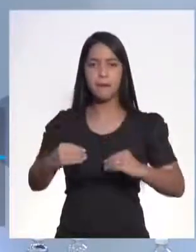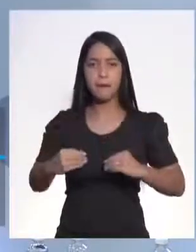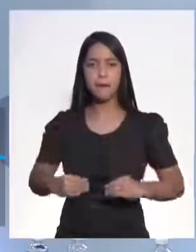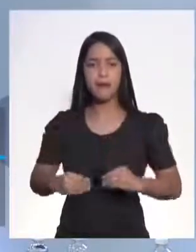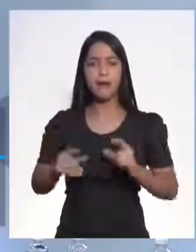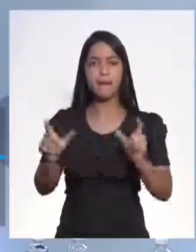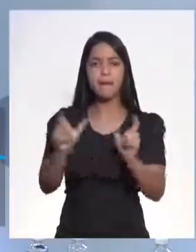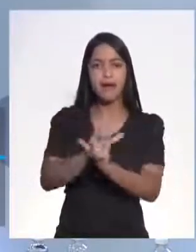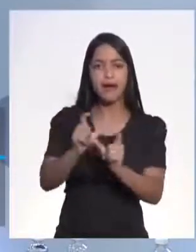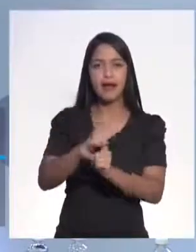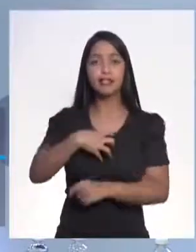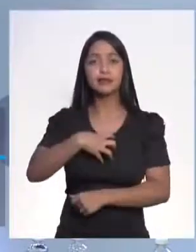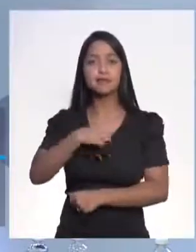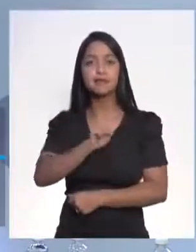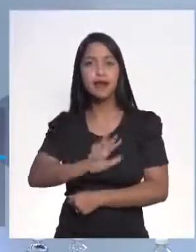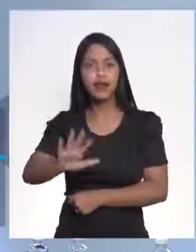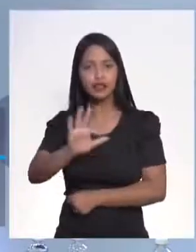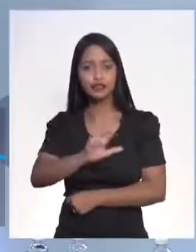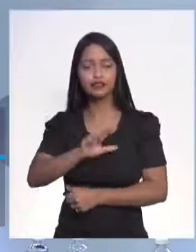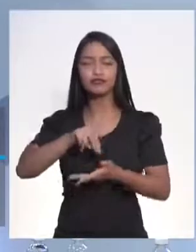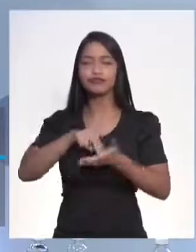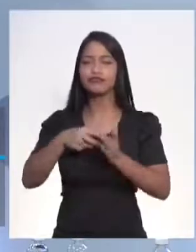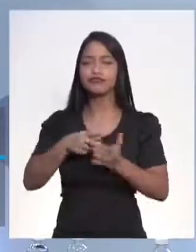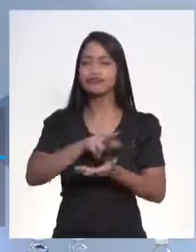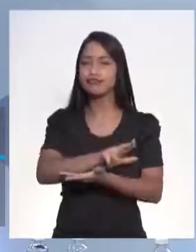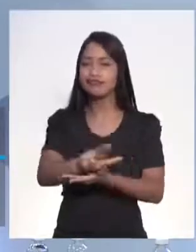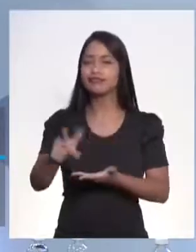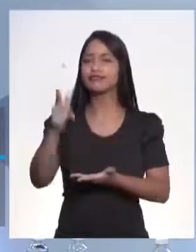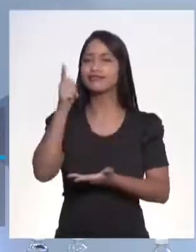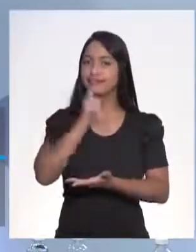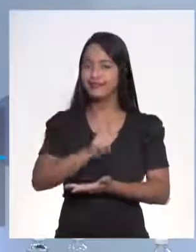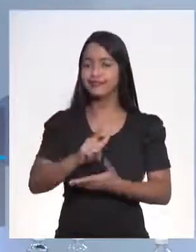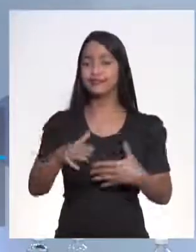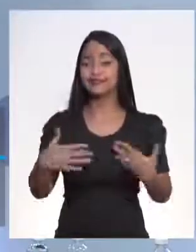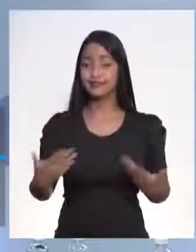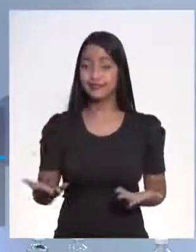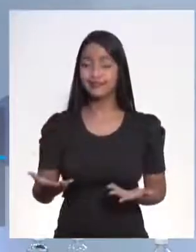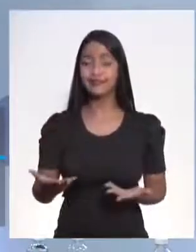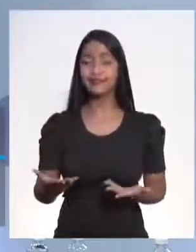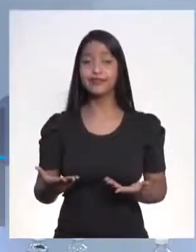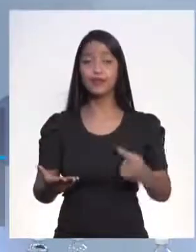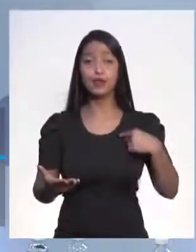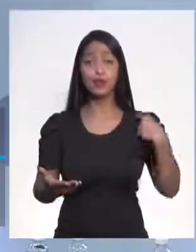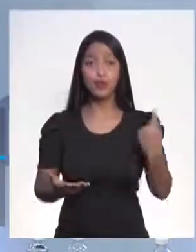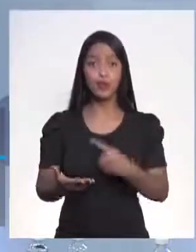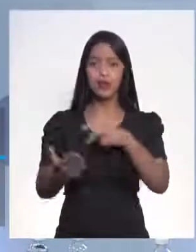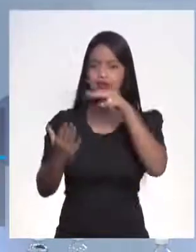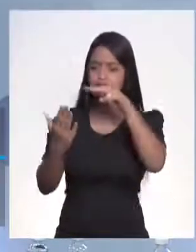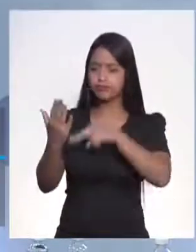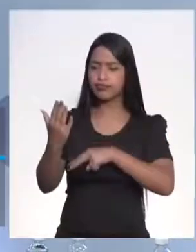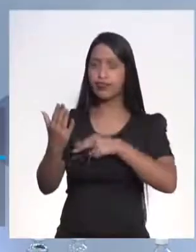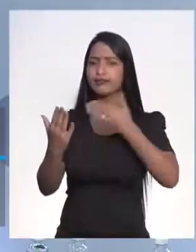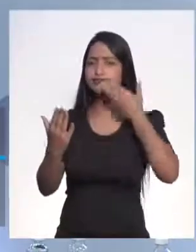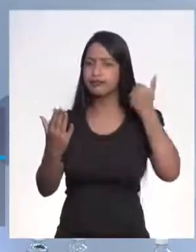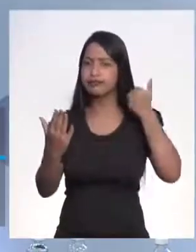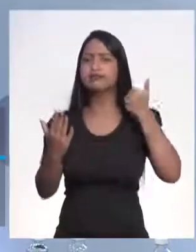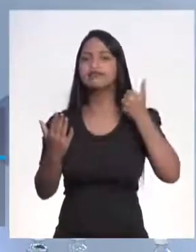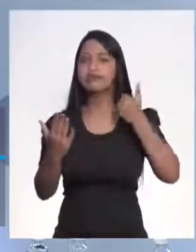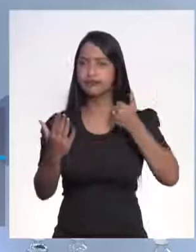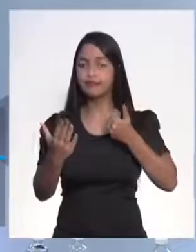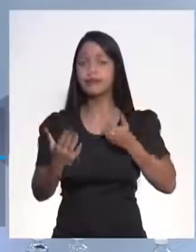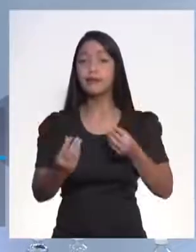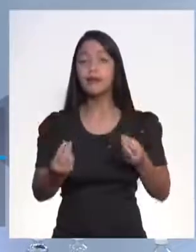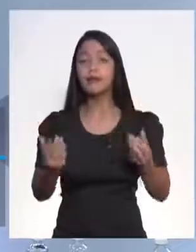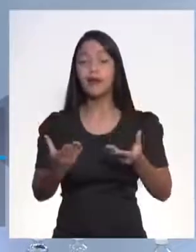todo aquele jogo semântico o jogo do significados e a gente com eles aprendi muito também a